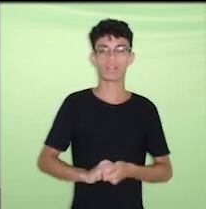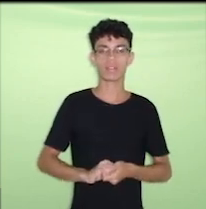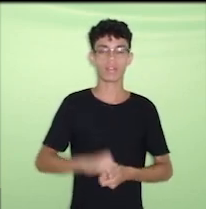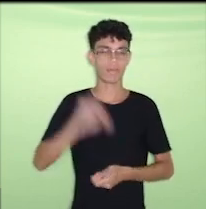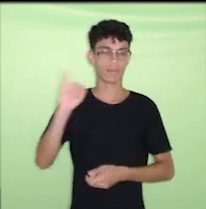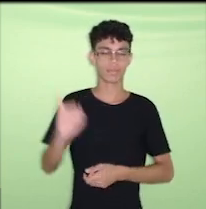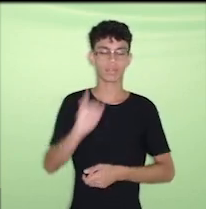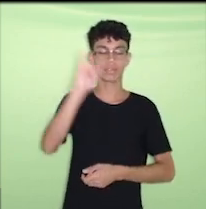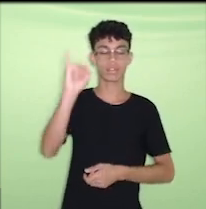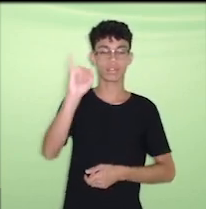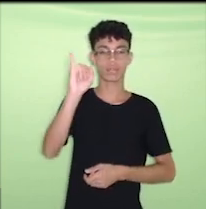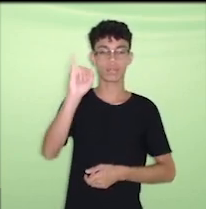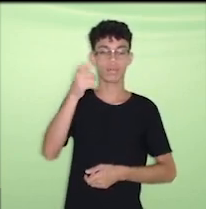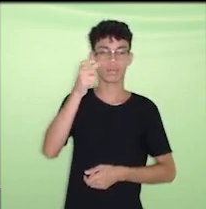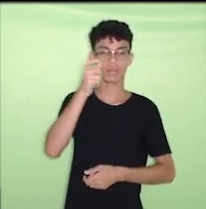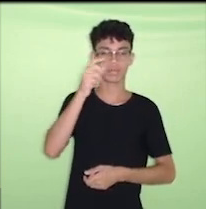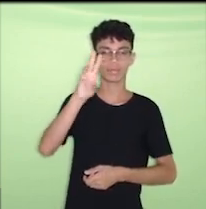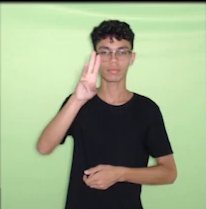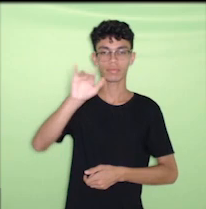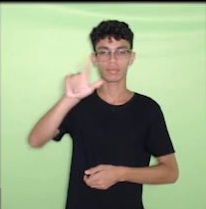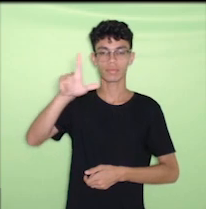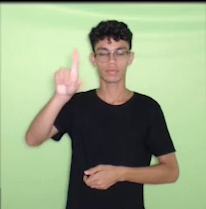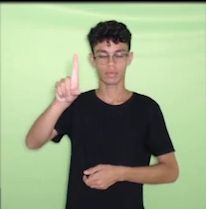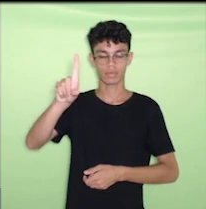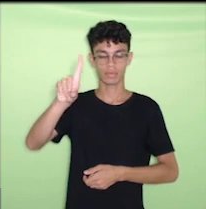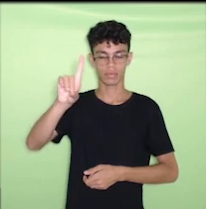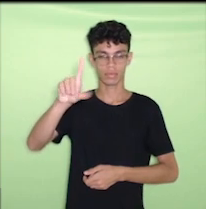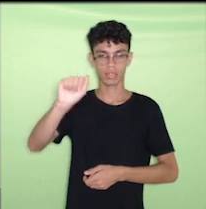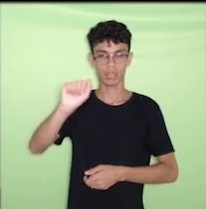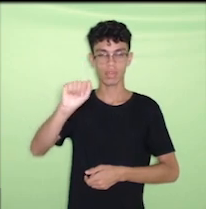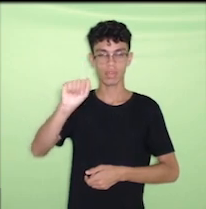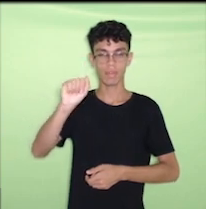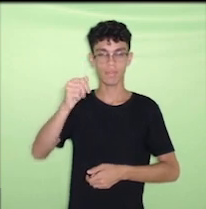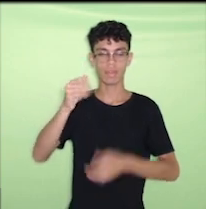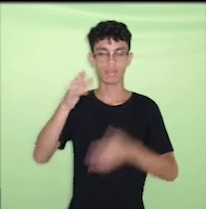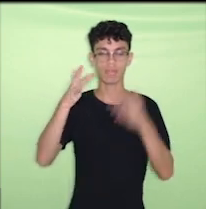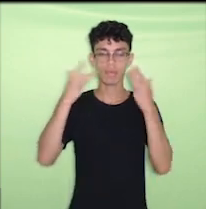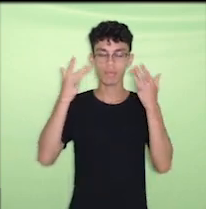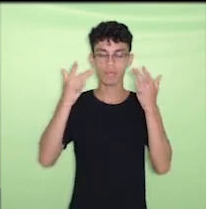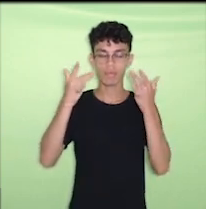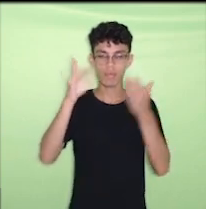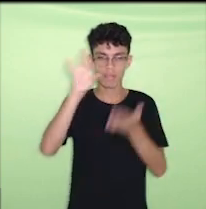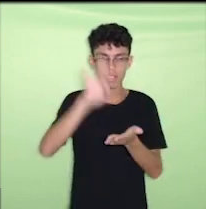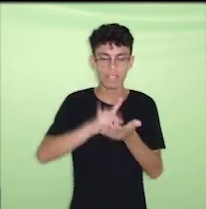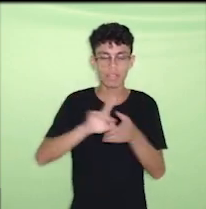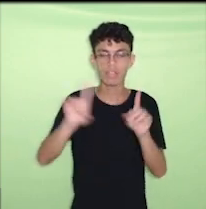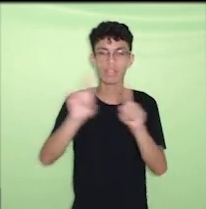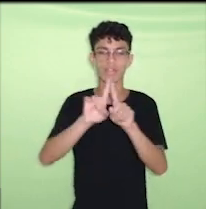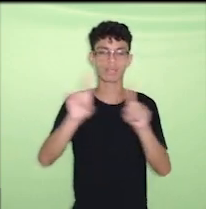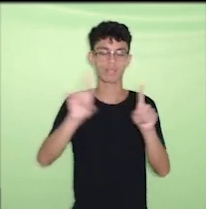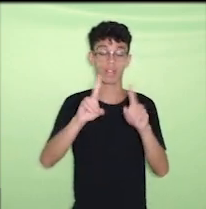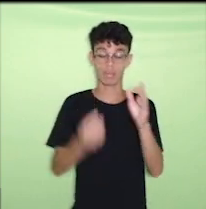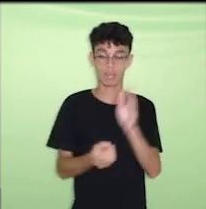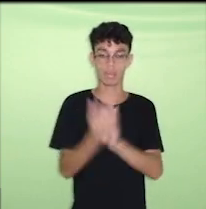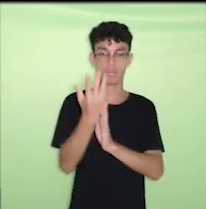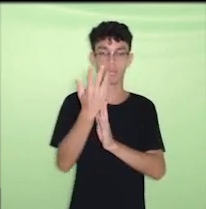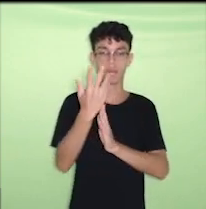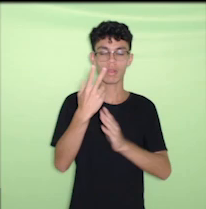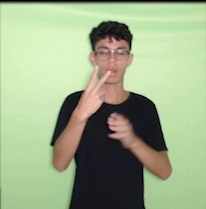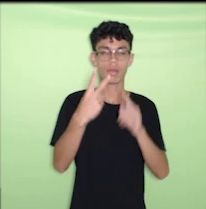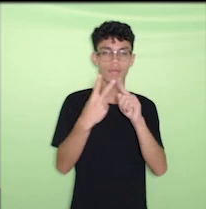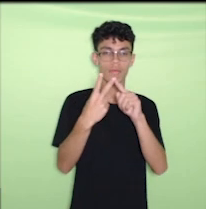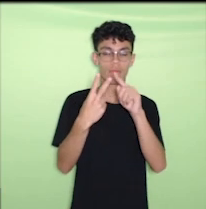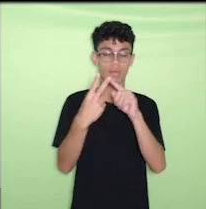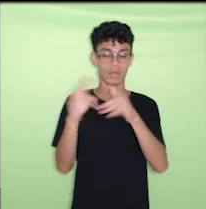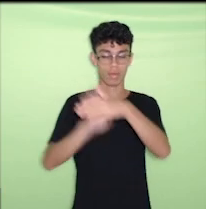importantes de Hilda Hilst. 1. A peça não pode ser tratada de forma realista. 2. Entendo que A